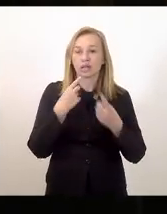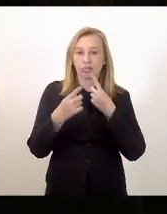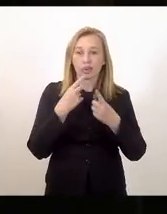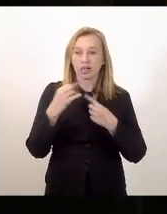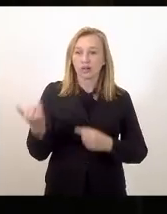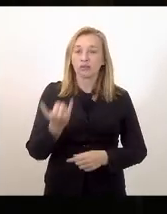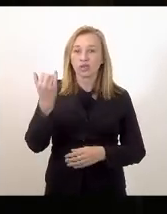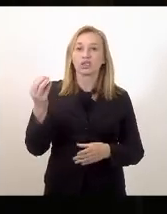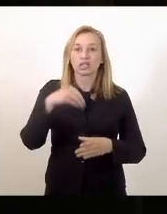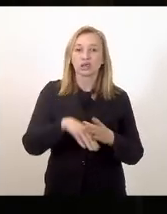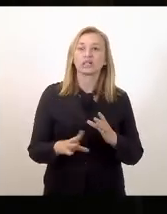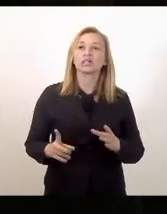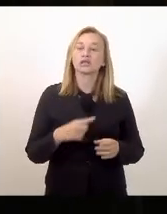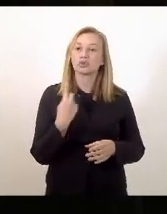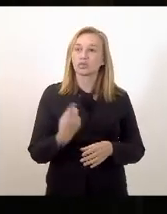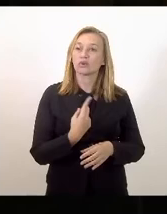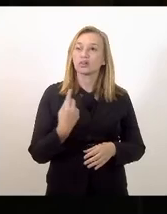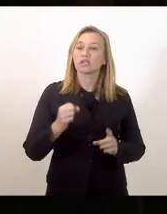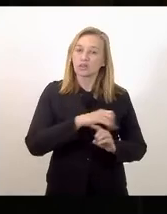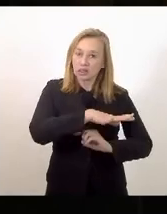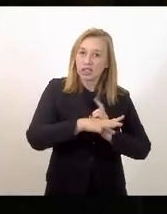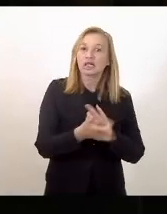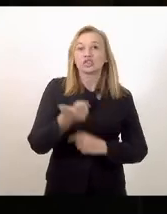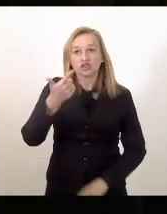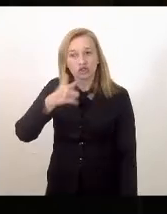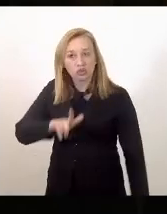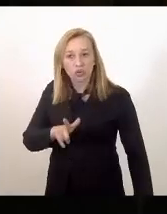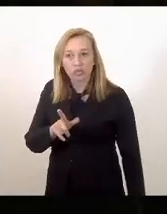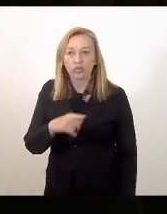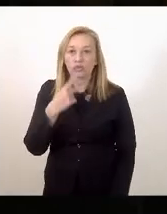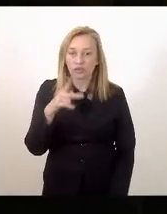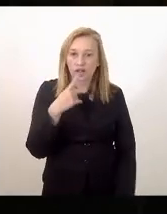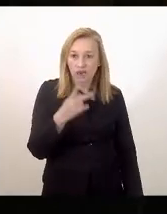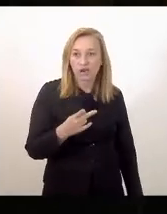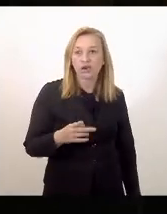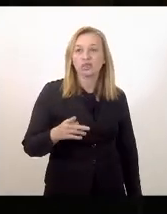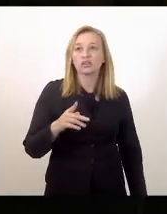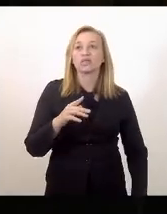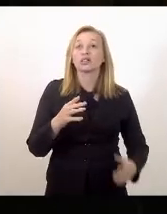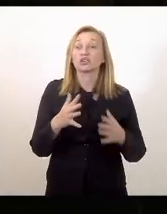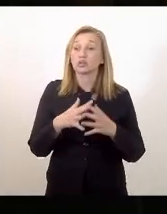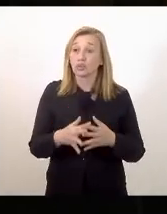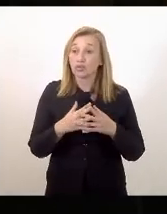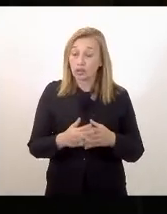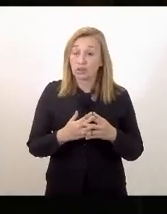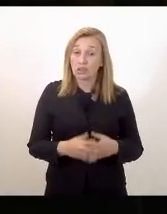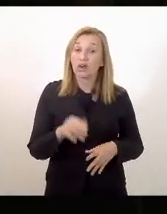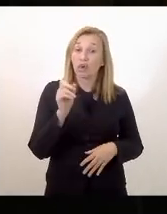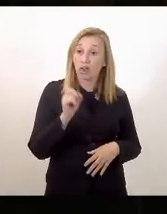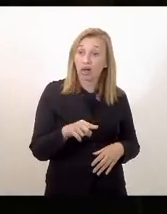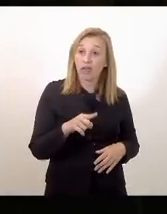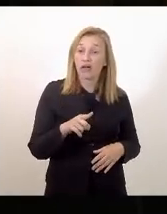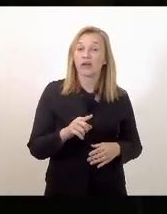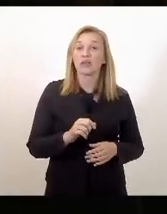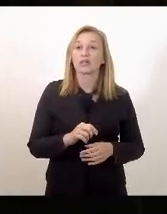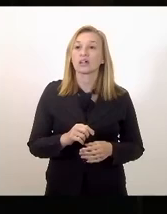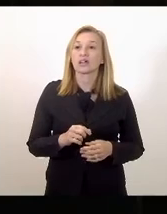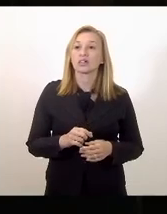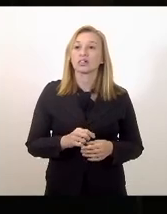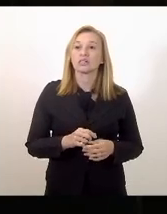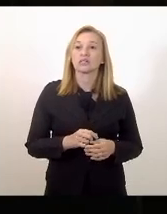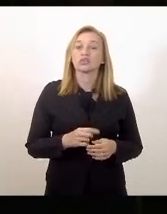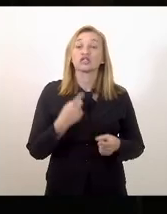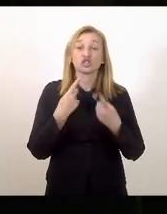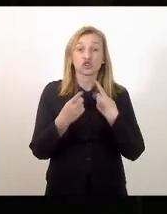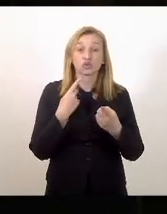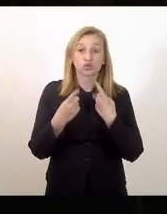da nossa sociedade. Então, de novo, quando a gente fala de cortina de fumaça, era numa tentativa ali de